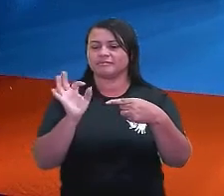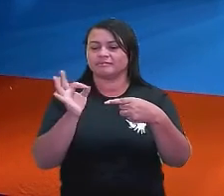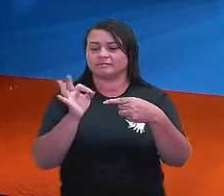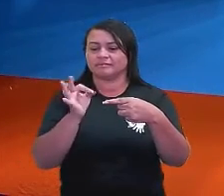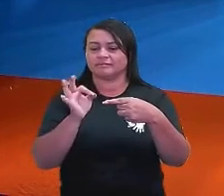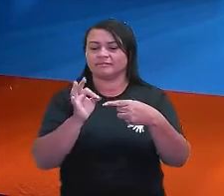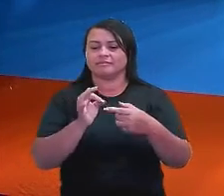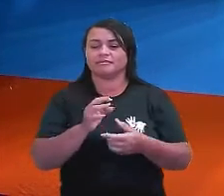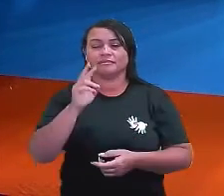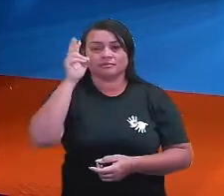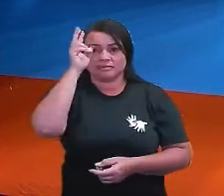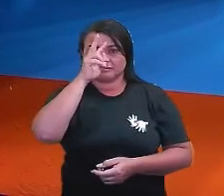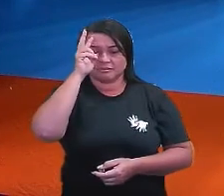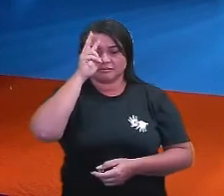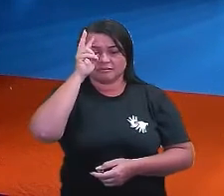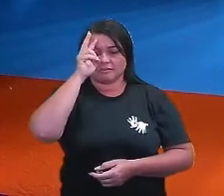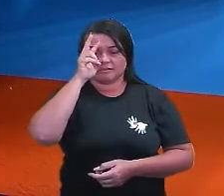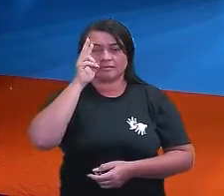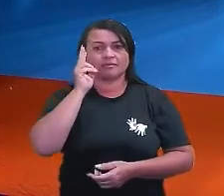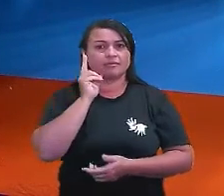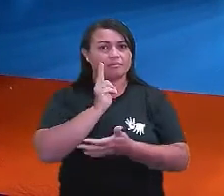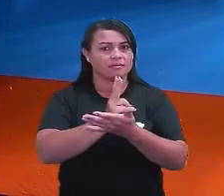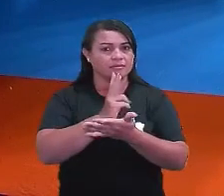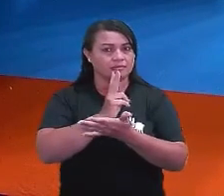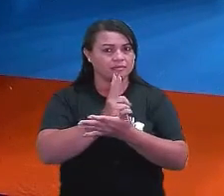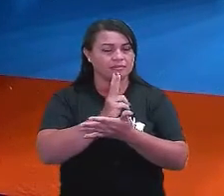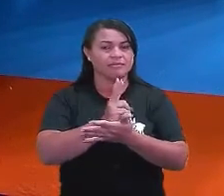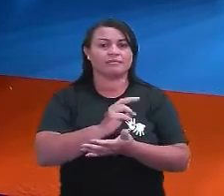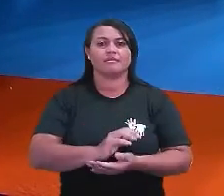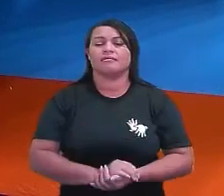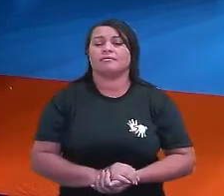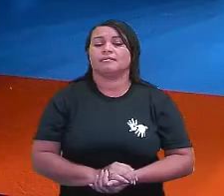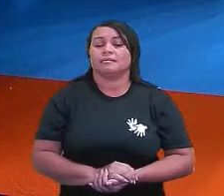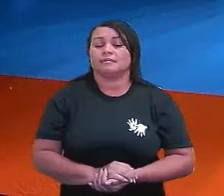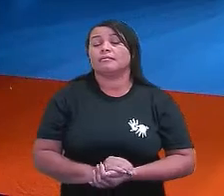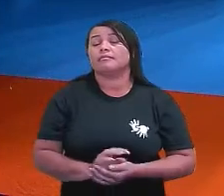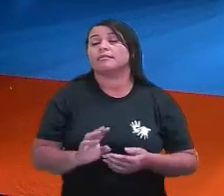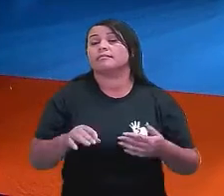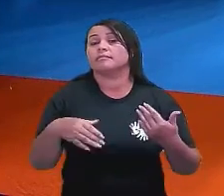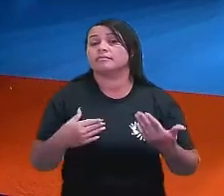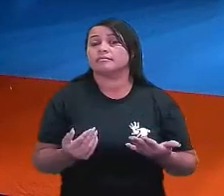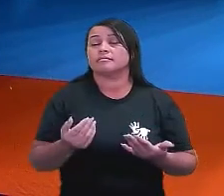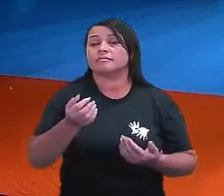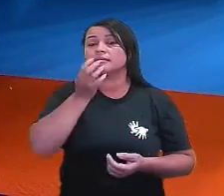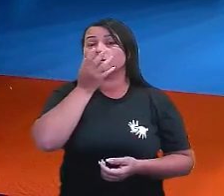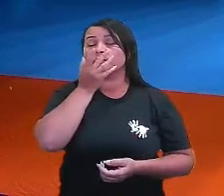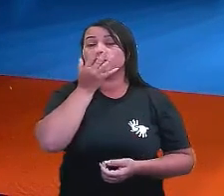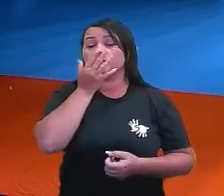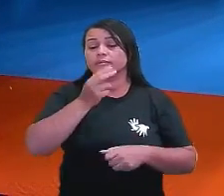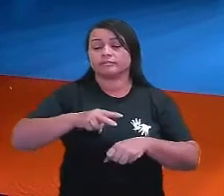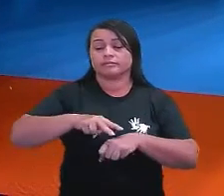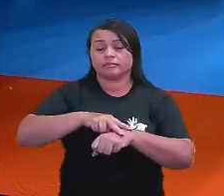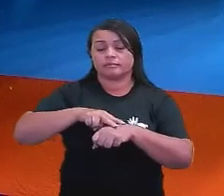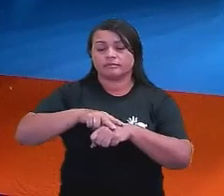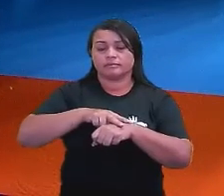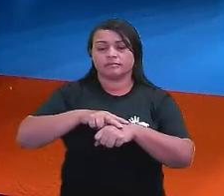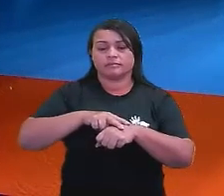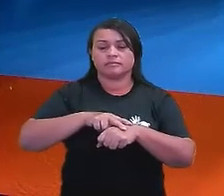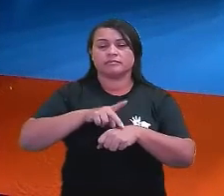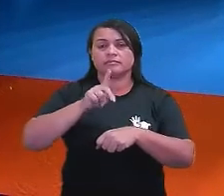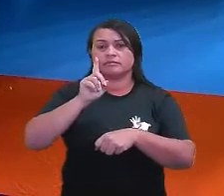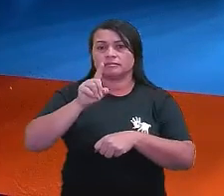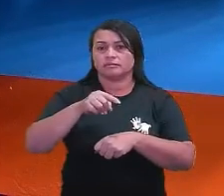3/8. Lembra da escrita, da leitura de fração? Então, aí, ó, a parte verde, ela é